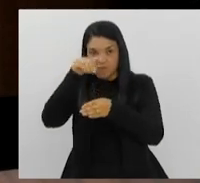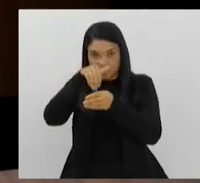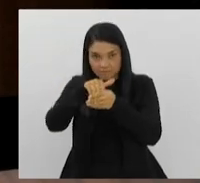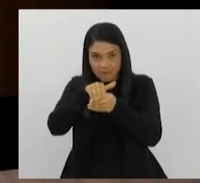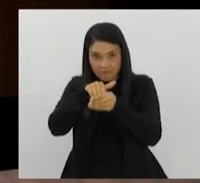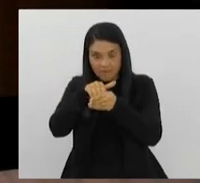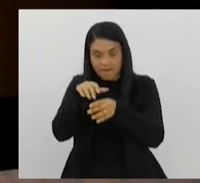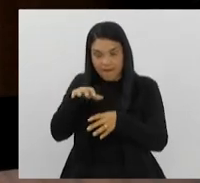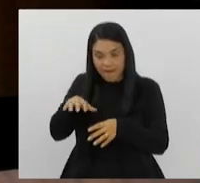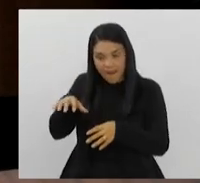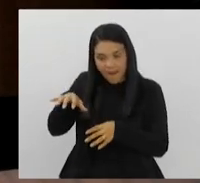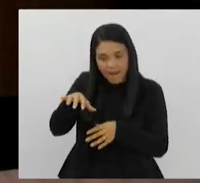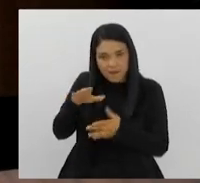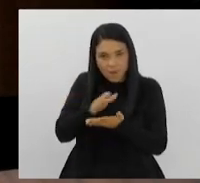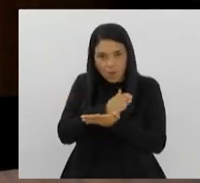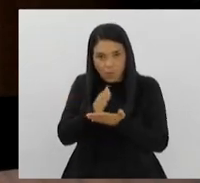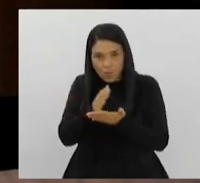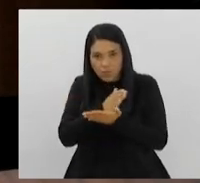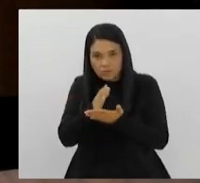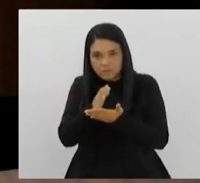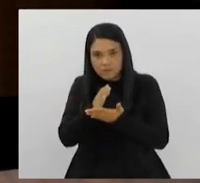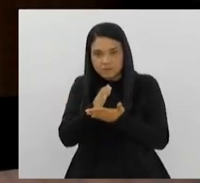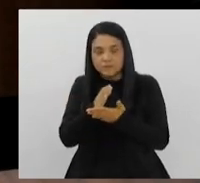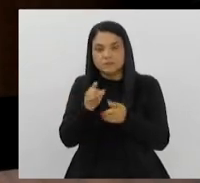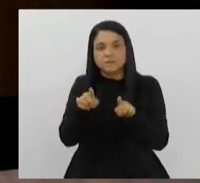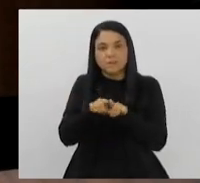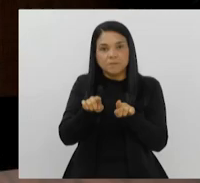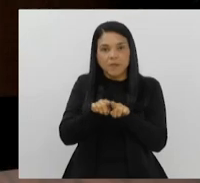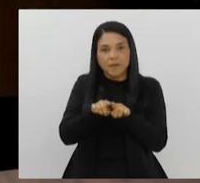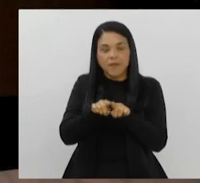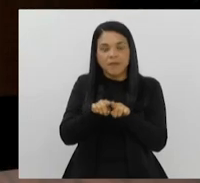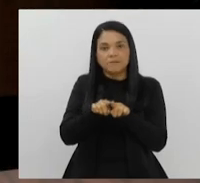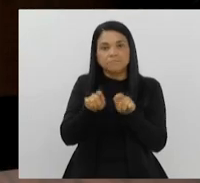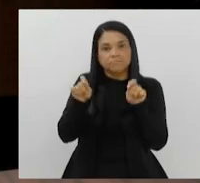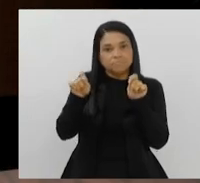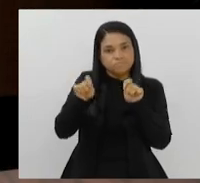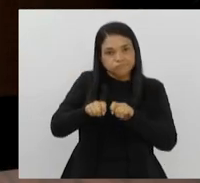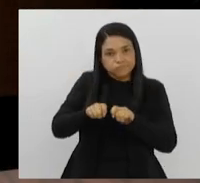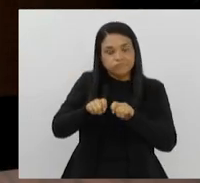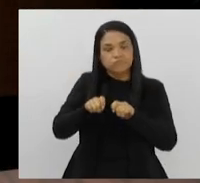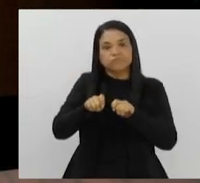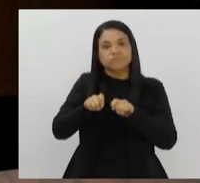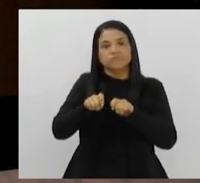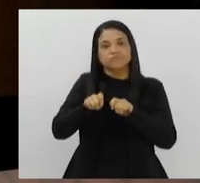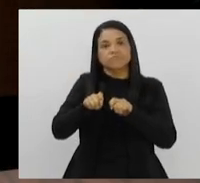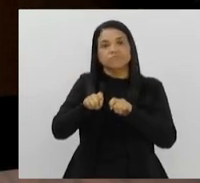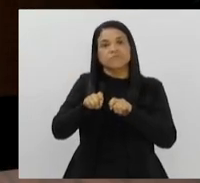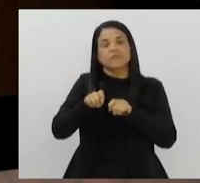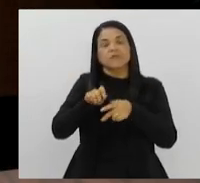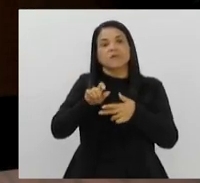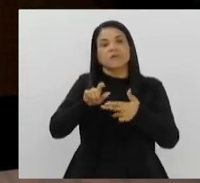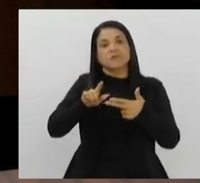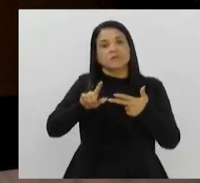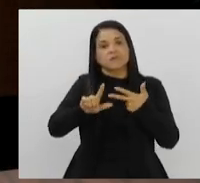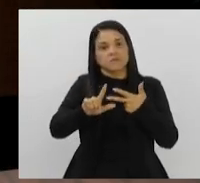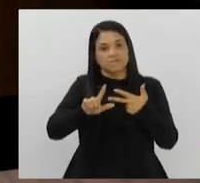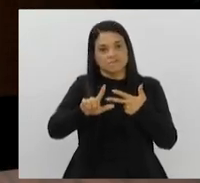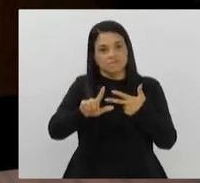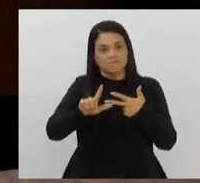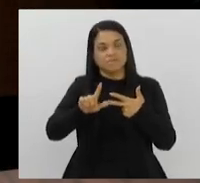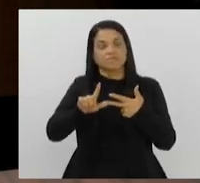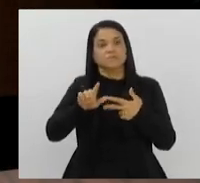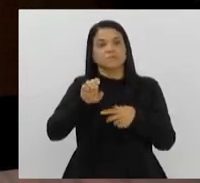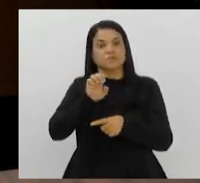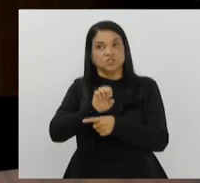algumas áreas serem também de competência para legislar os estados. Não